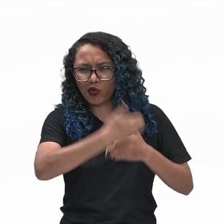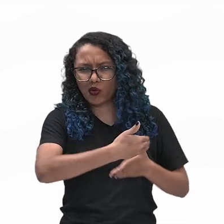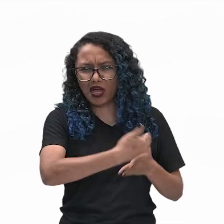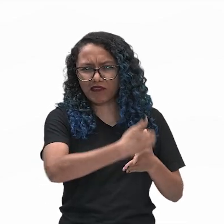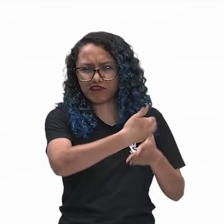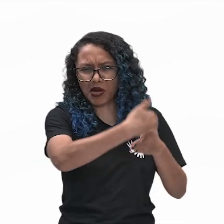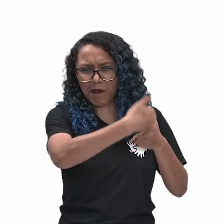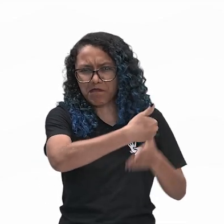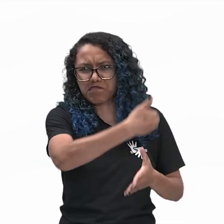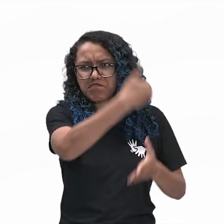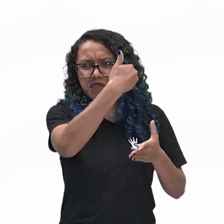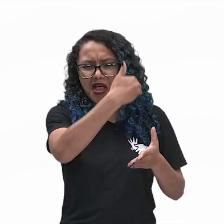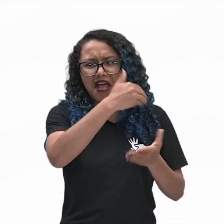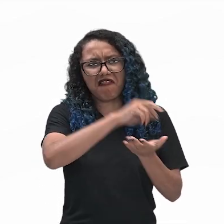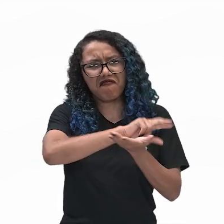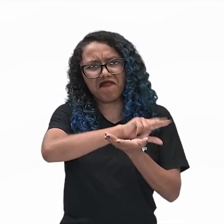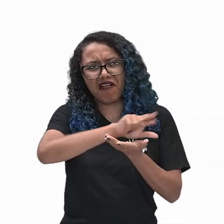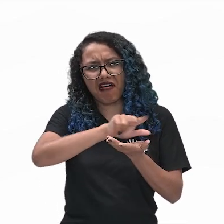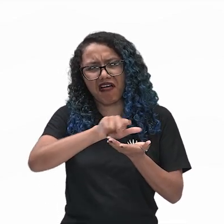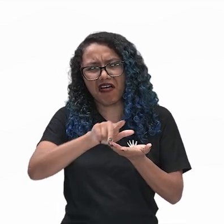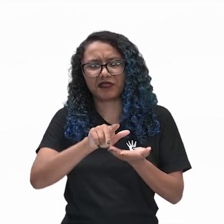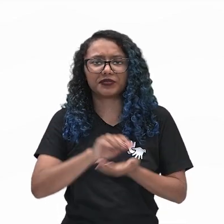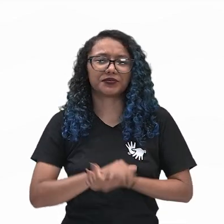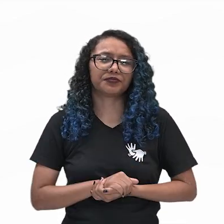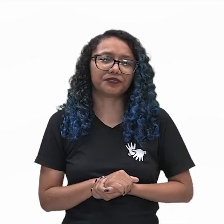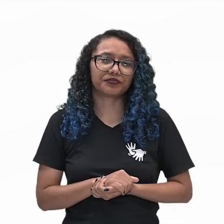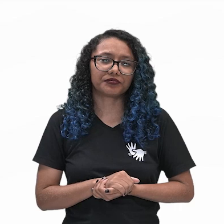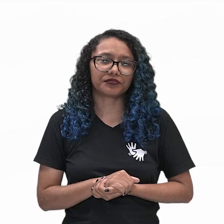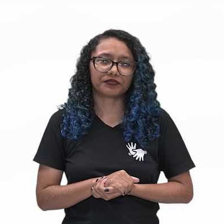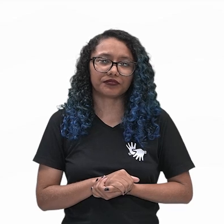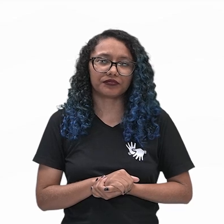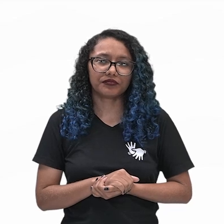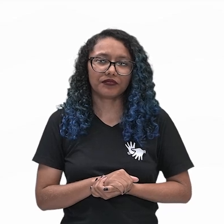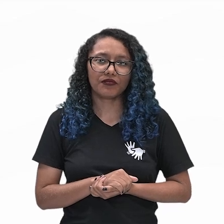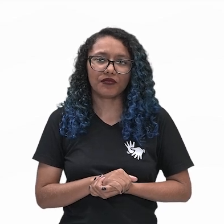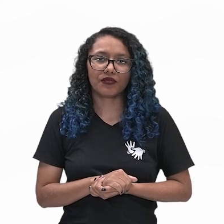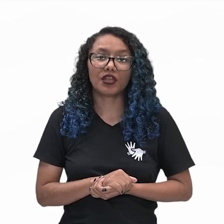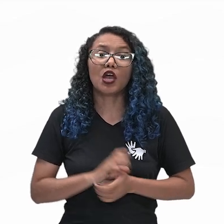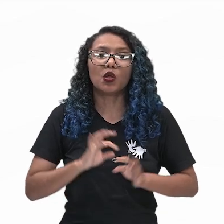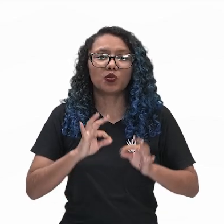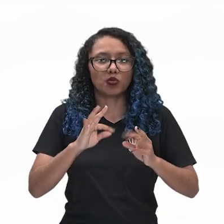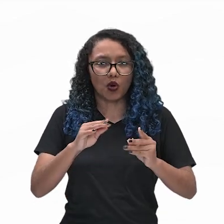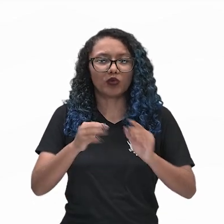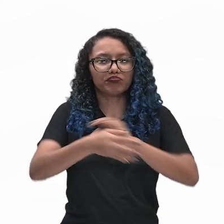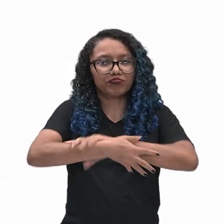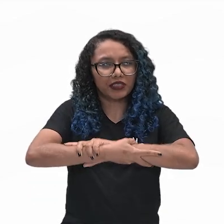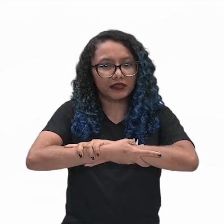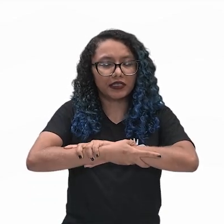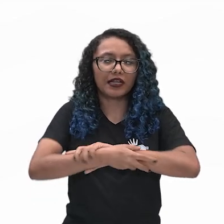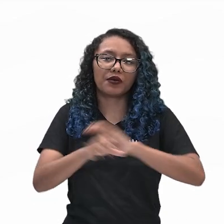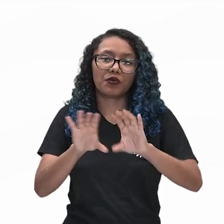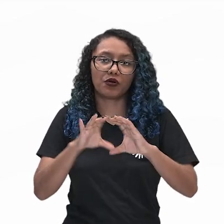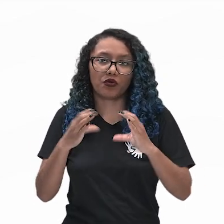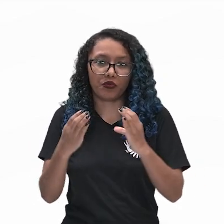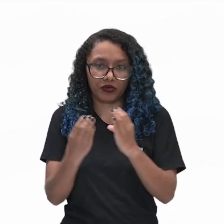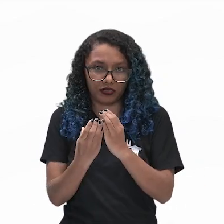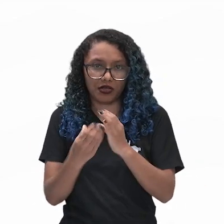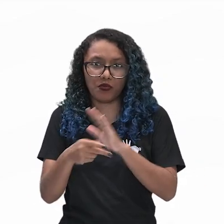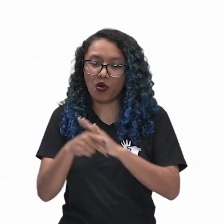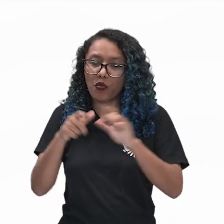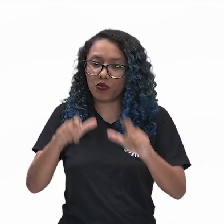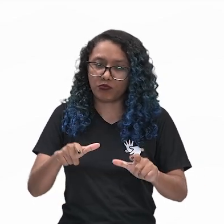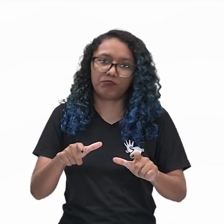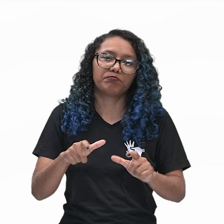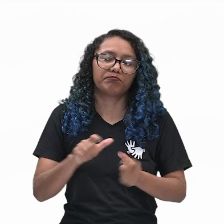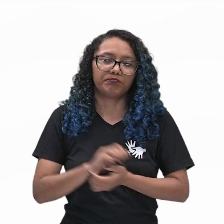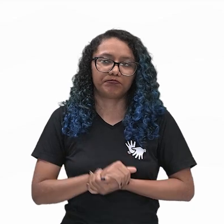instalações temporárias e performances urbanas, todos criados em colaboração com a comunidade local. Olha